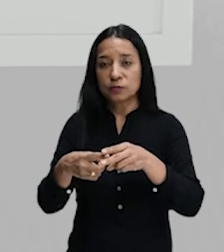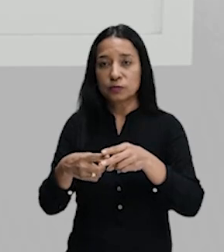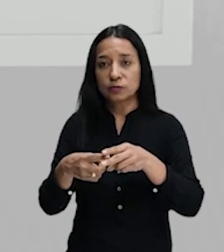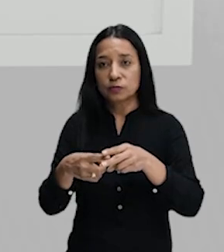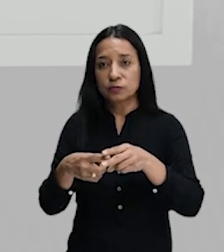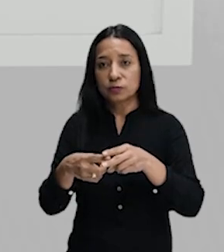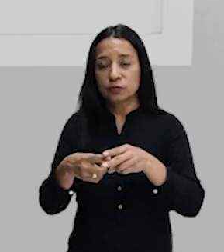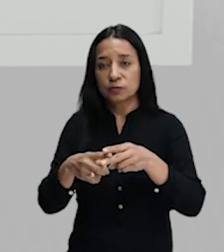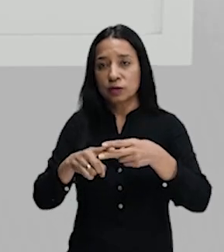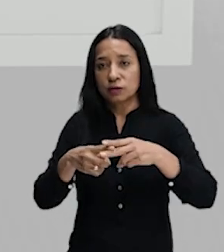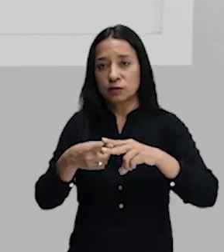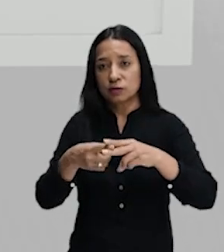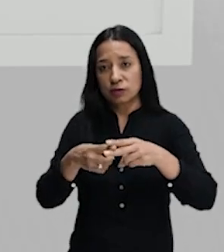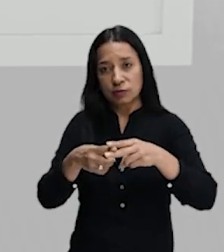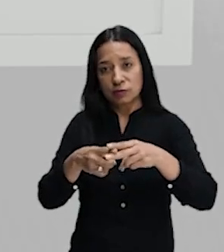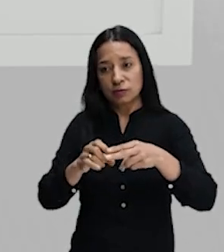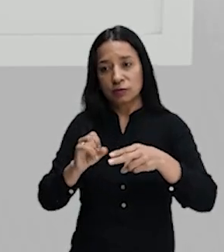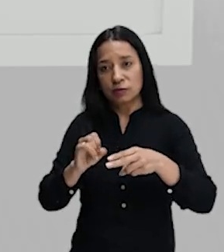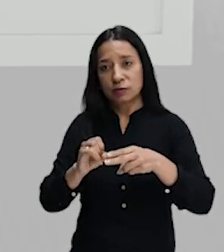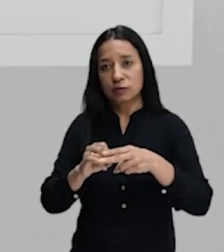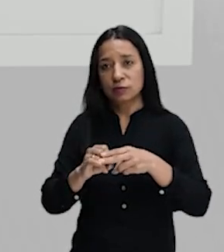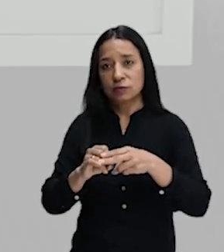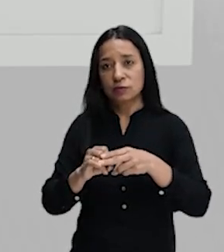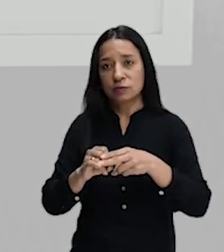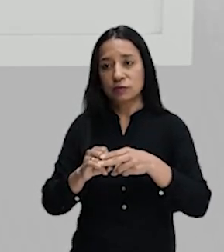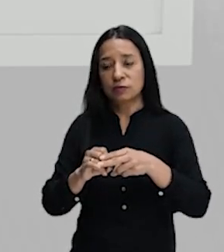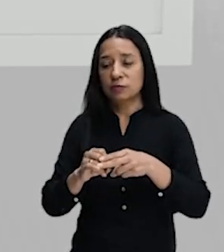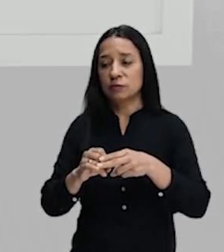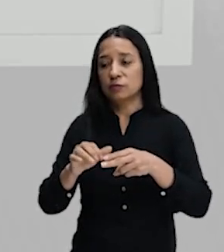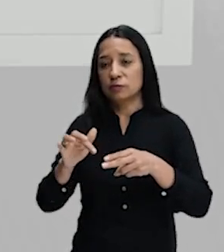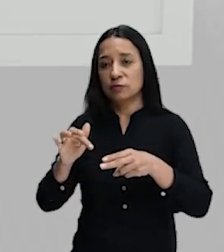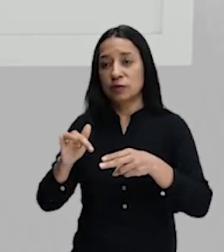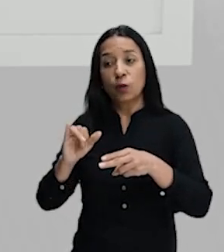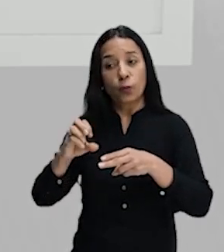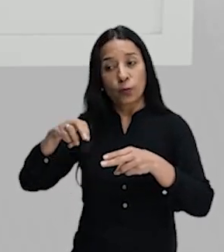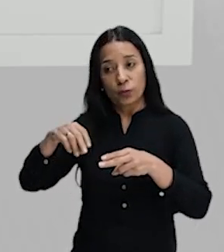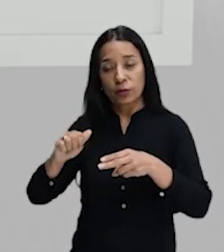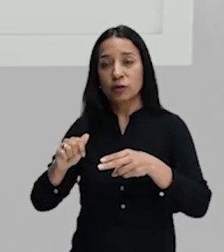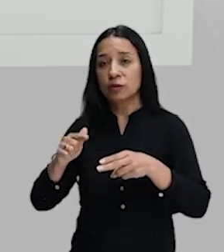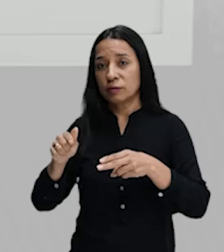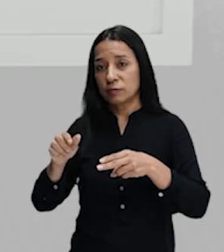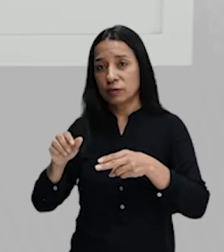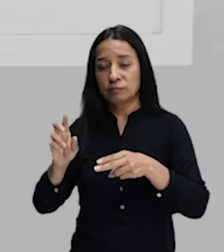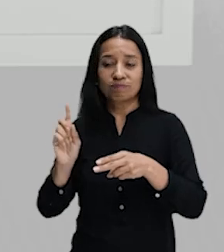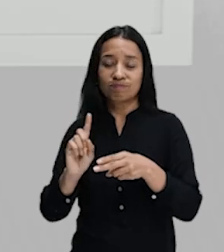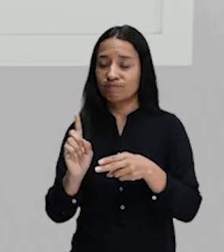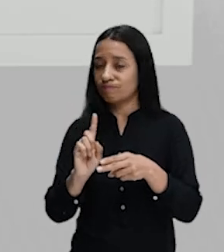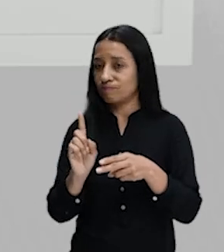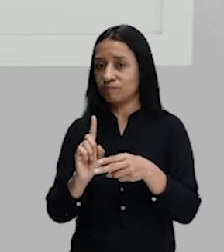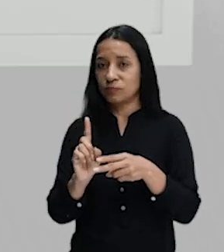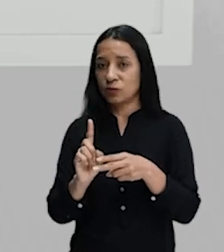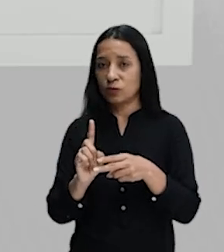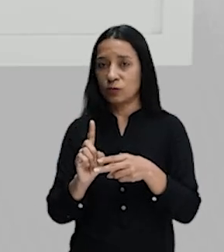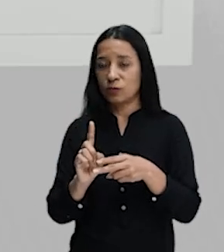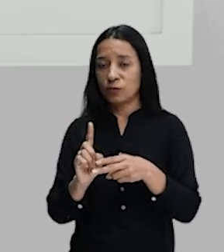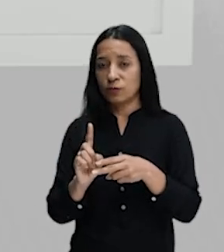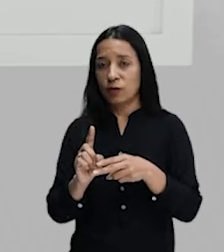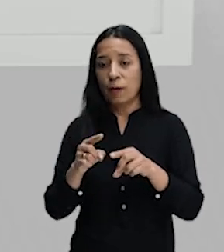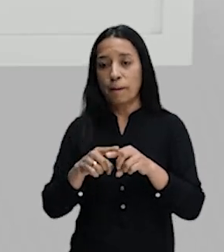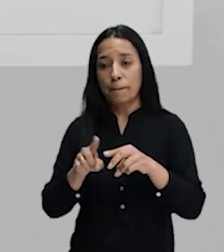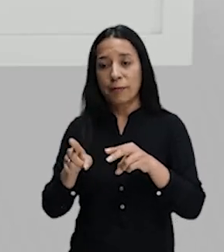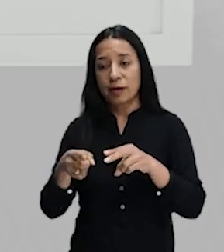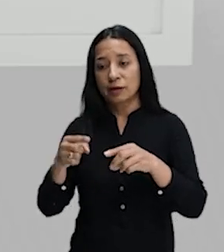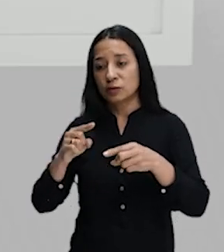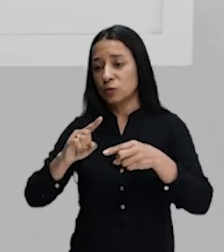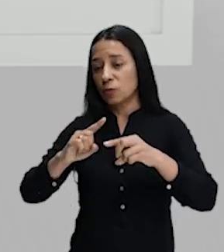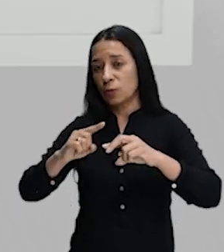aquela chave é um óxido de ferro? Né? É um ímã? É o mesmo material? Não. Certo? Mas aquele